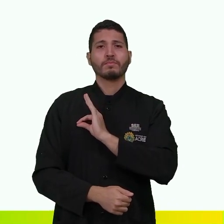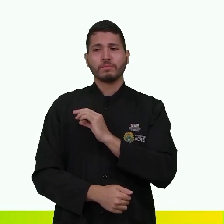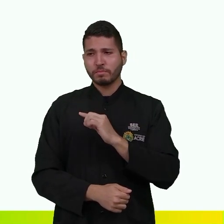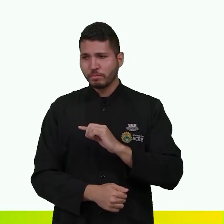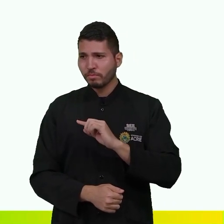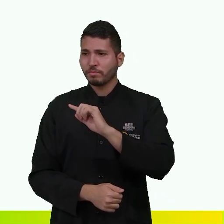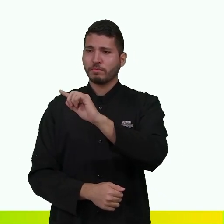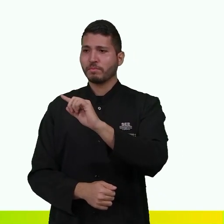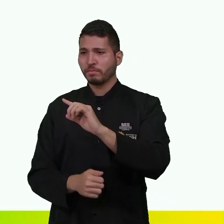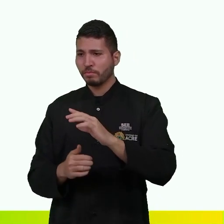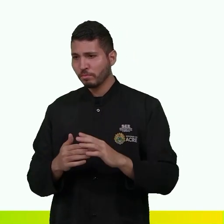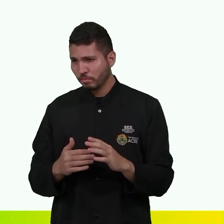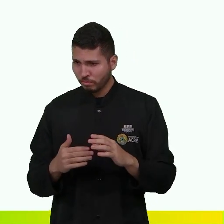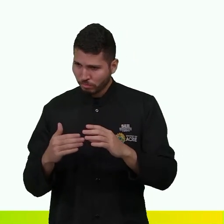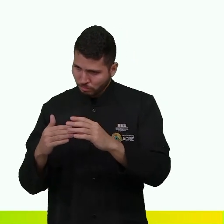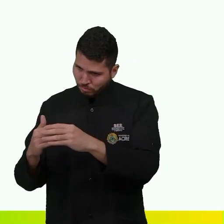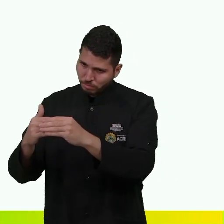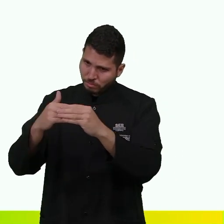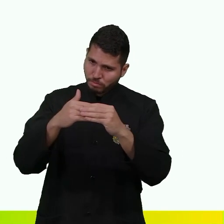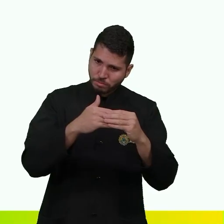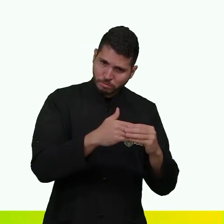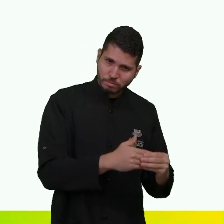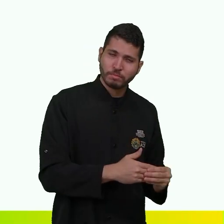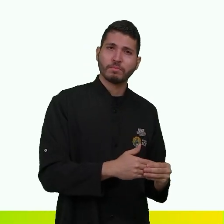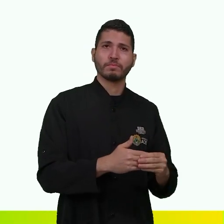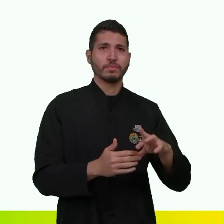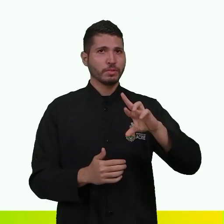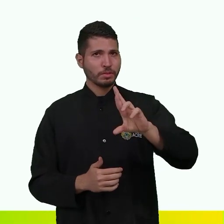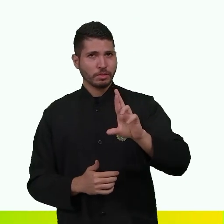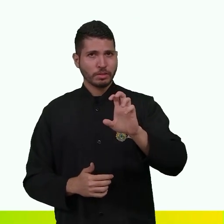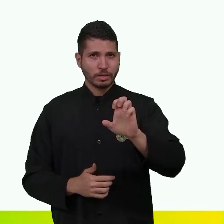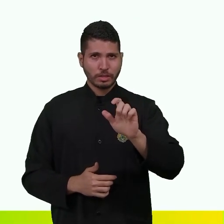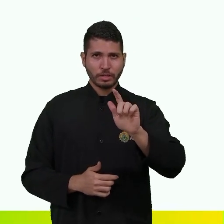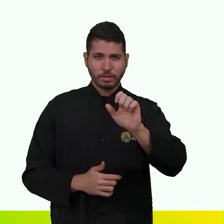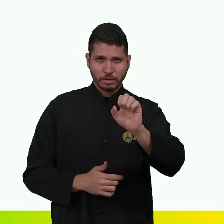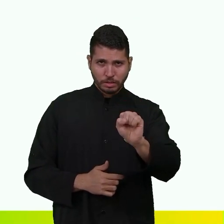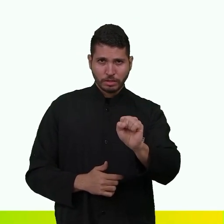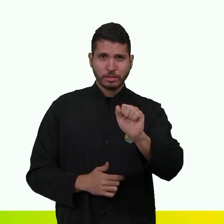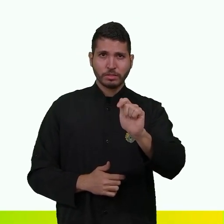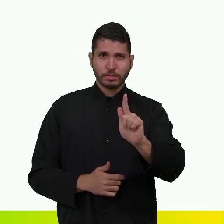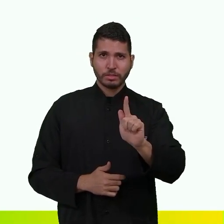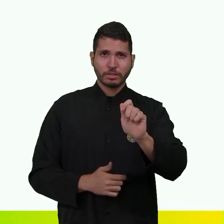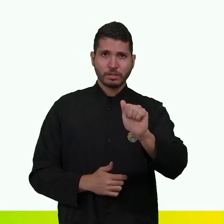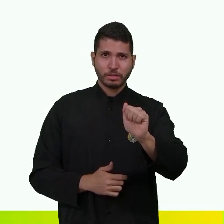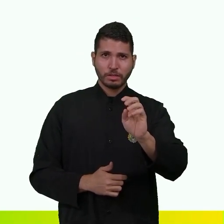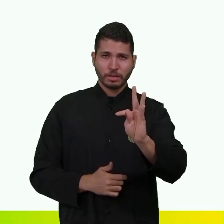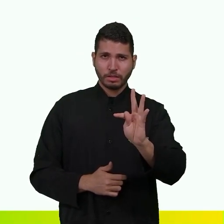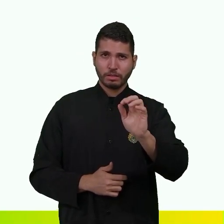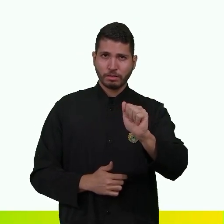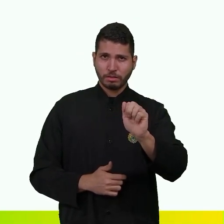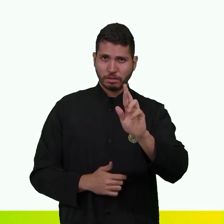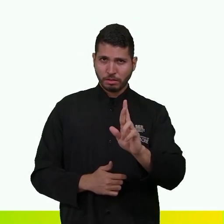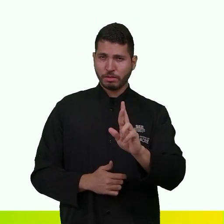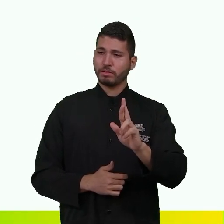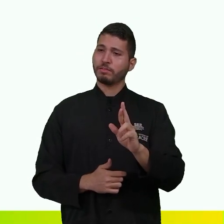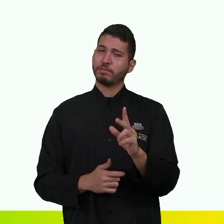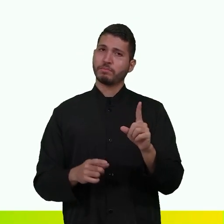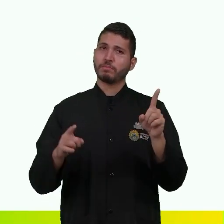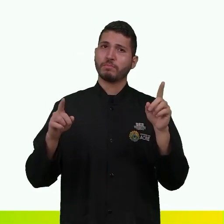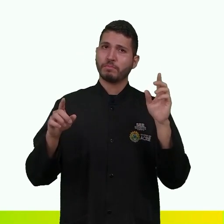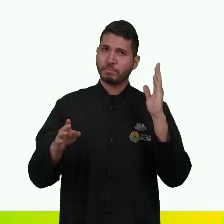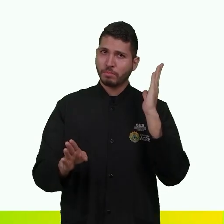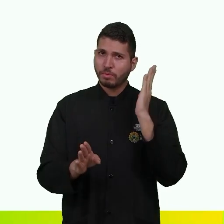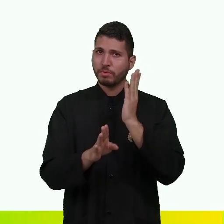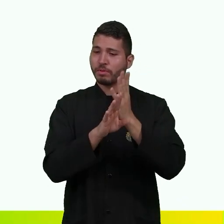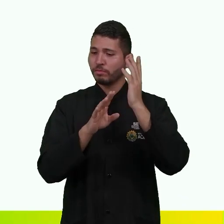mantidos lá em cárcere ou em situação degradante, enfim, aqueles pilares, aquelas características que eu acabei de falar para vocês.